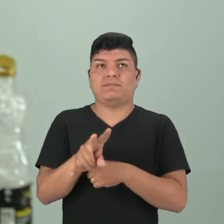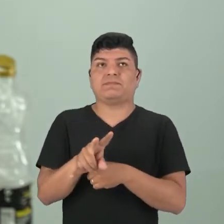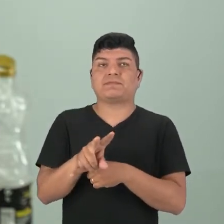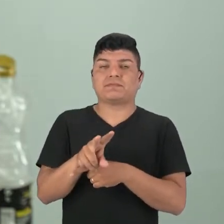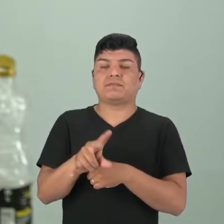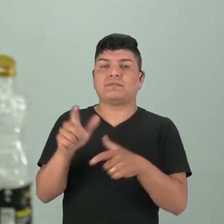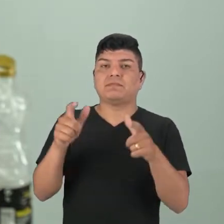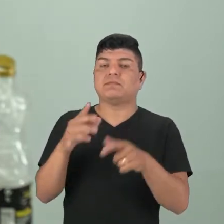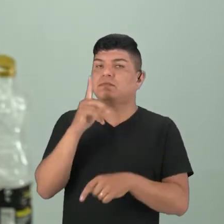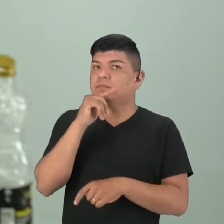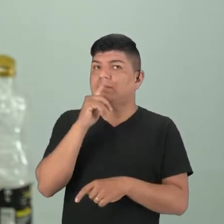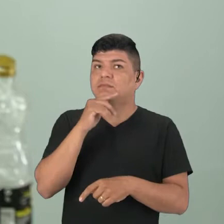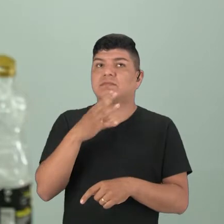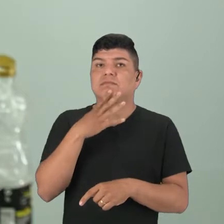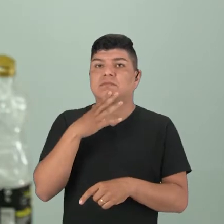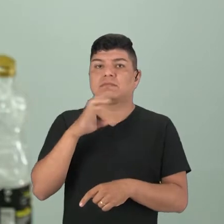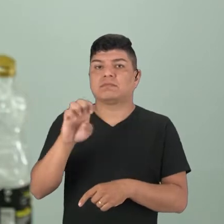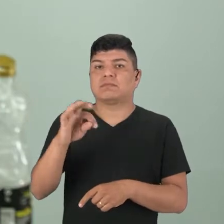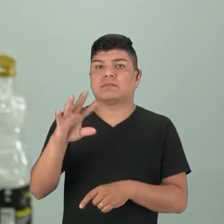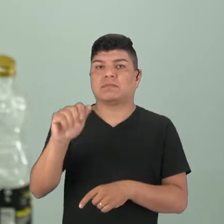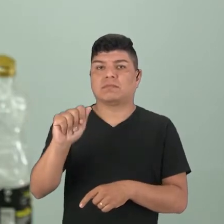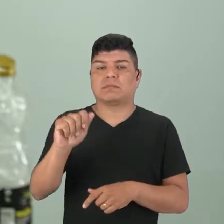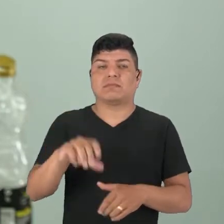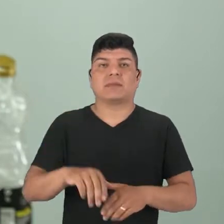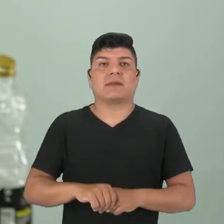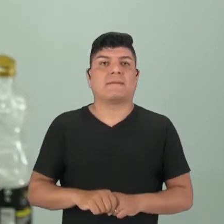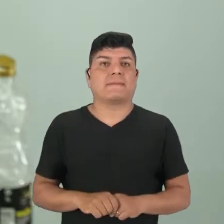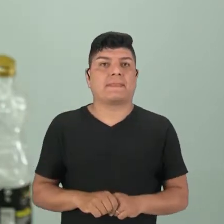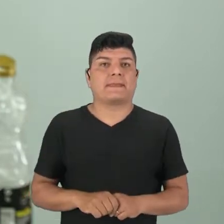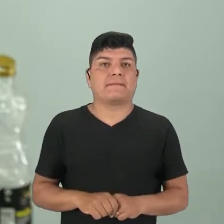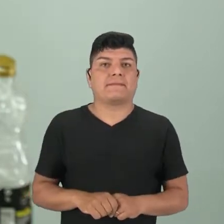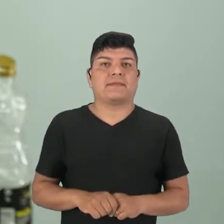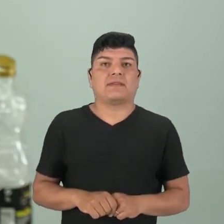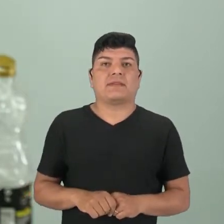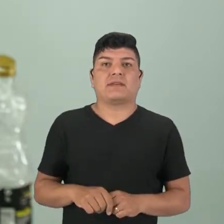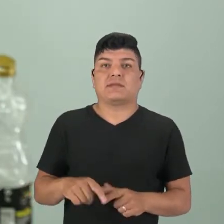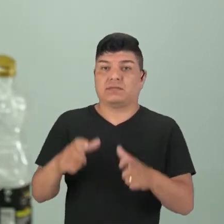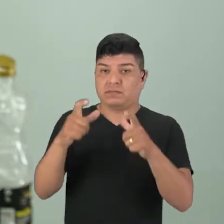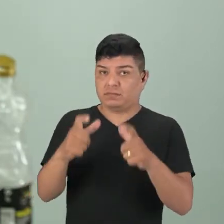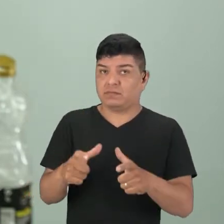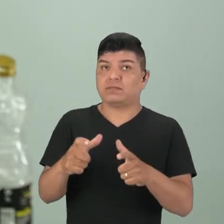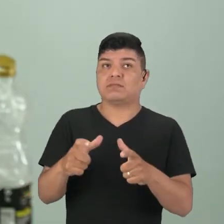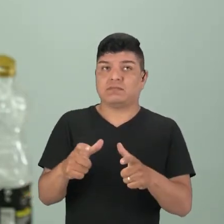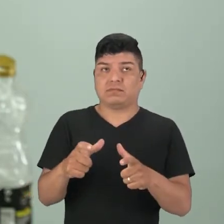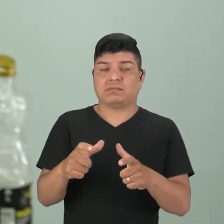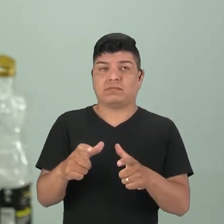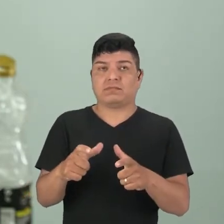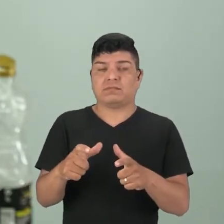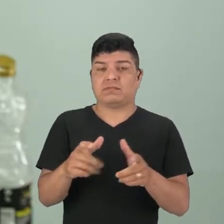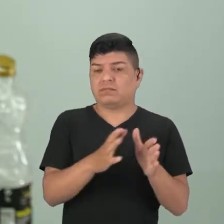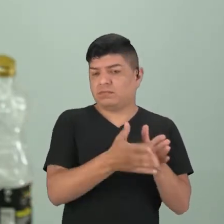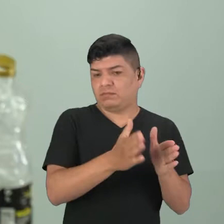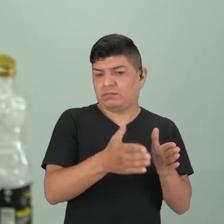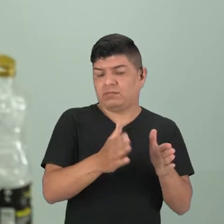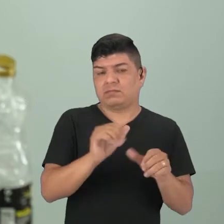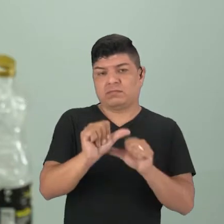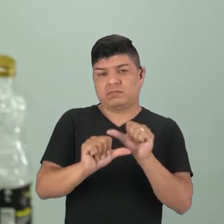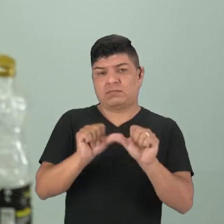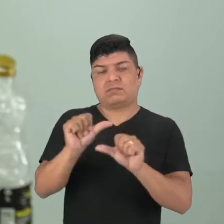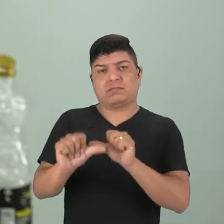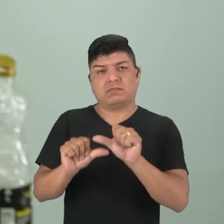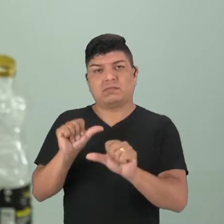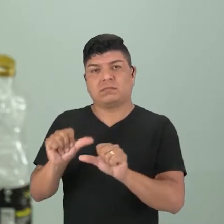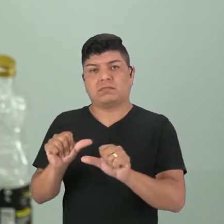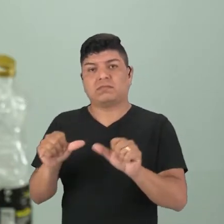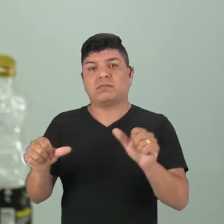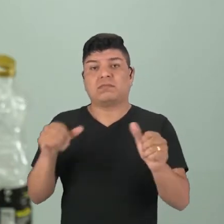estação de tratamento da água, conhecida como ETA, né? E essa estação de tratamento, ela passa por essas transformações até chegar na nossa